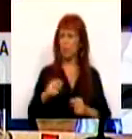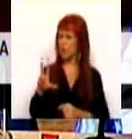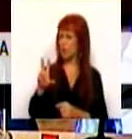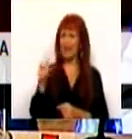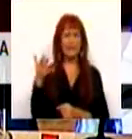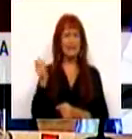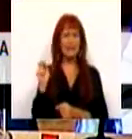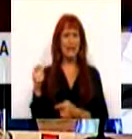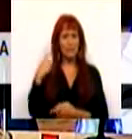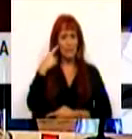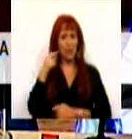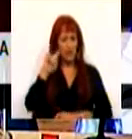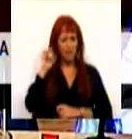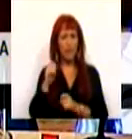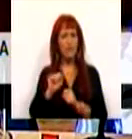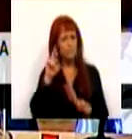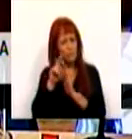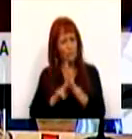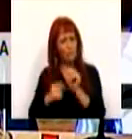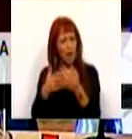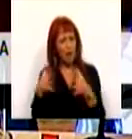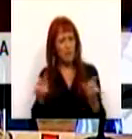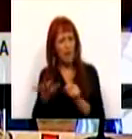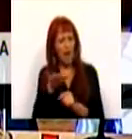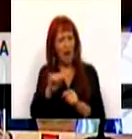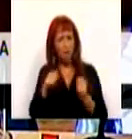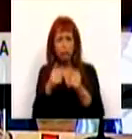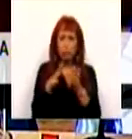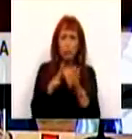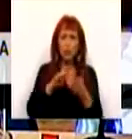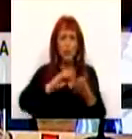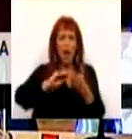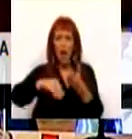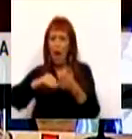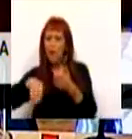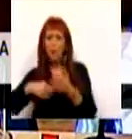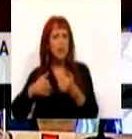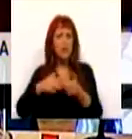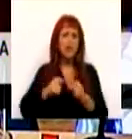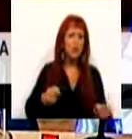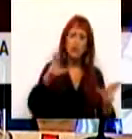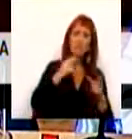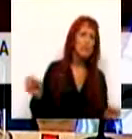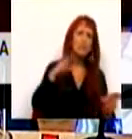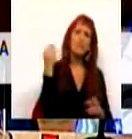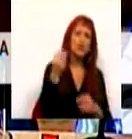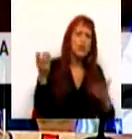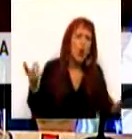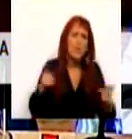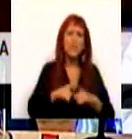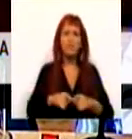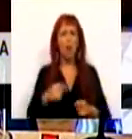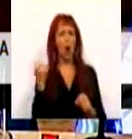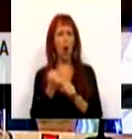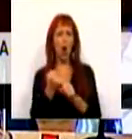década e meia. Revimos o seu regime, alargámos o seu âmbito a todos os autores, sejam novos, sejam com